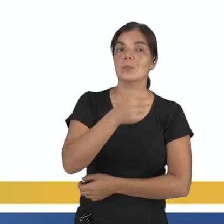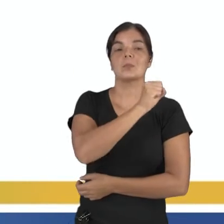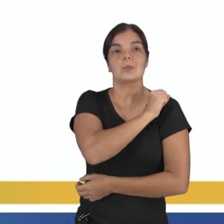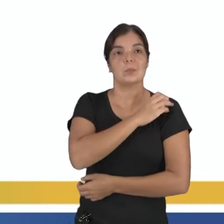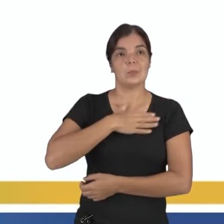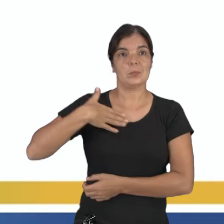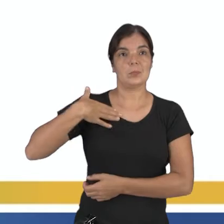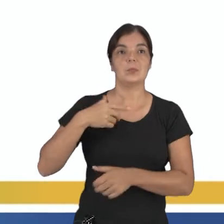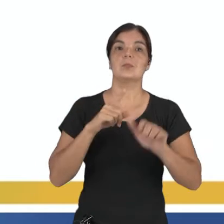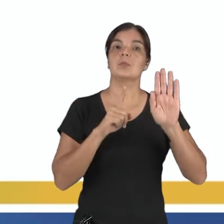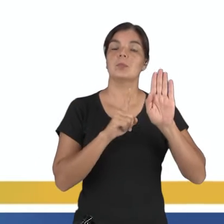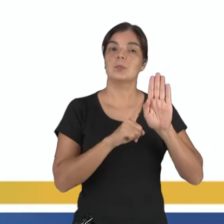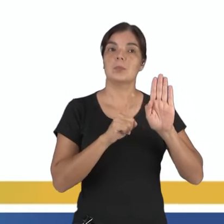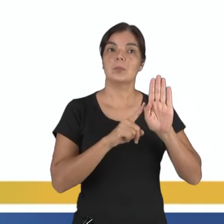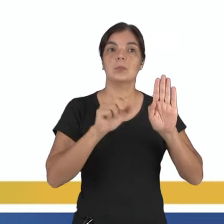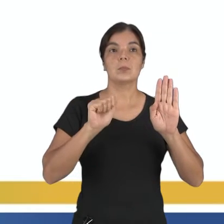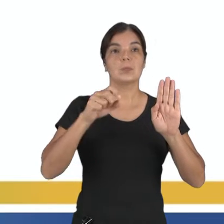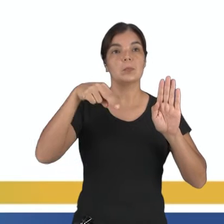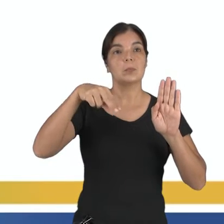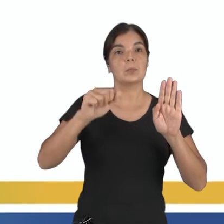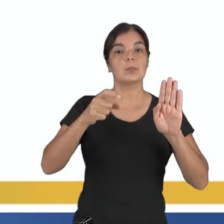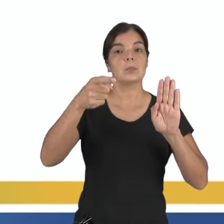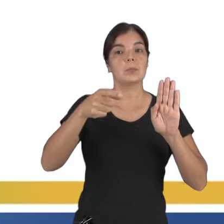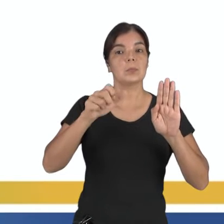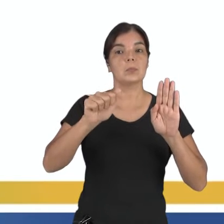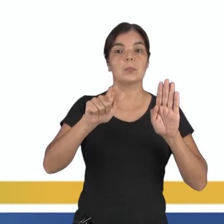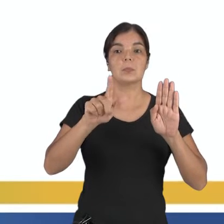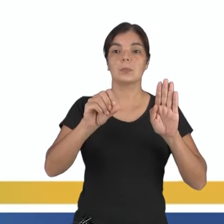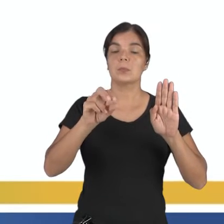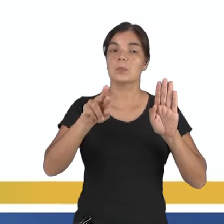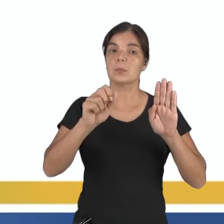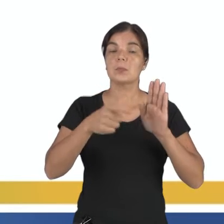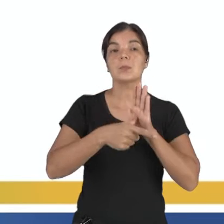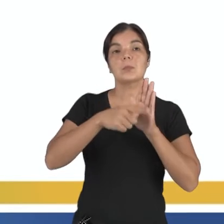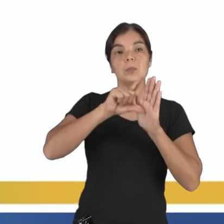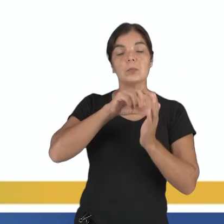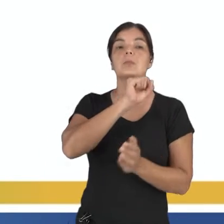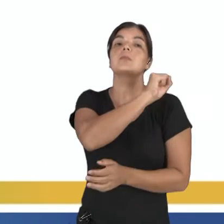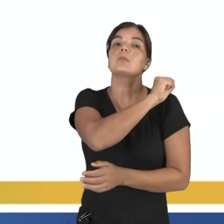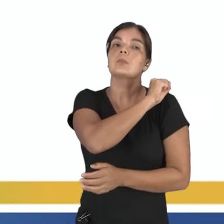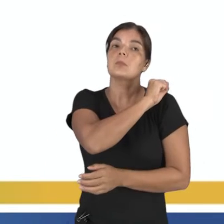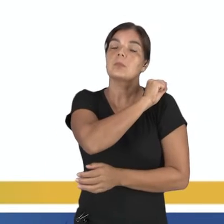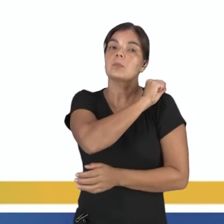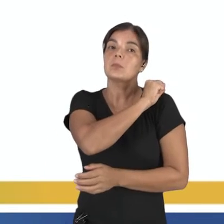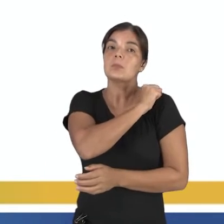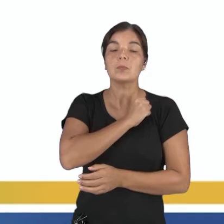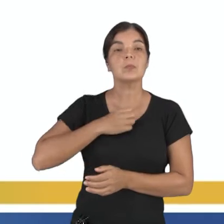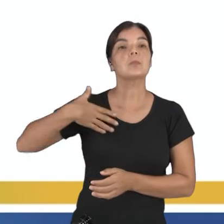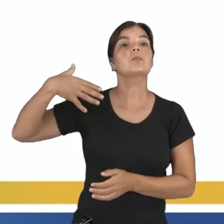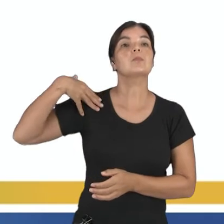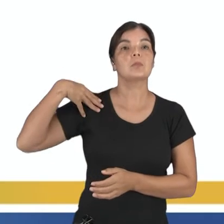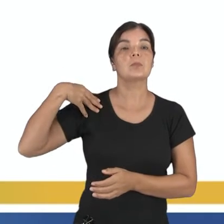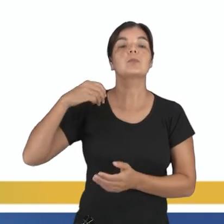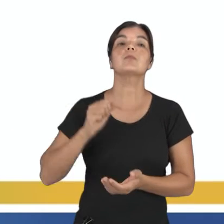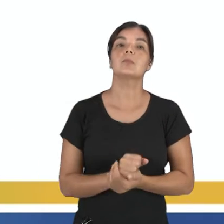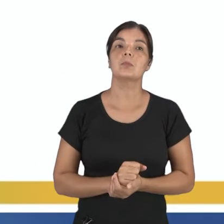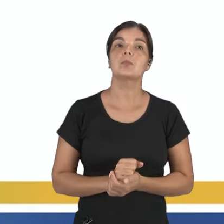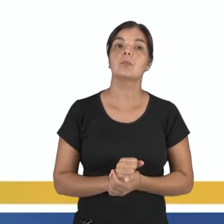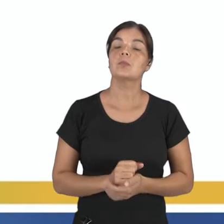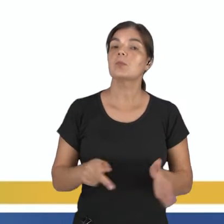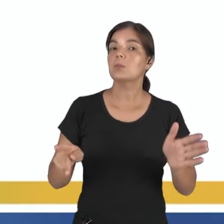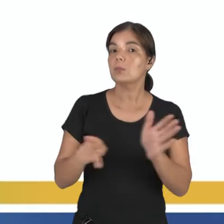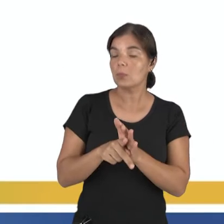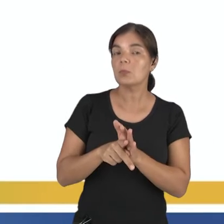Sócrates. Anaxágora também foi um pré-socrático bem antes de Sócrates. O próprio Sócrates foi um divisor de água